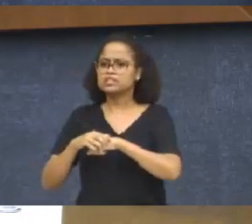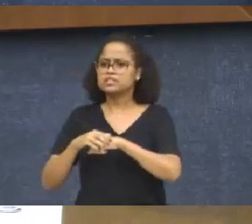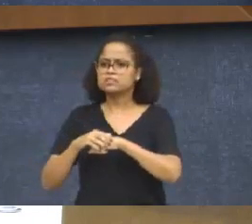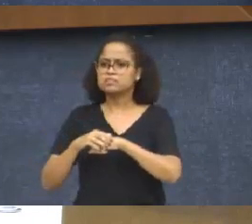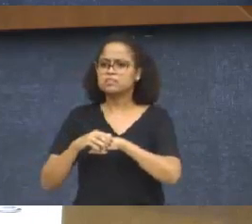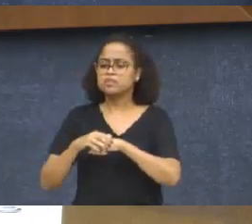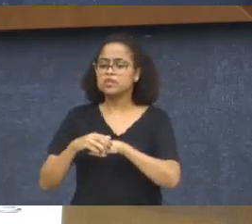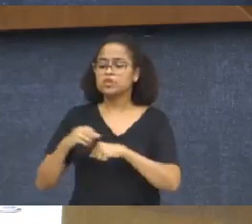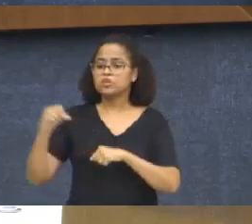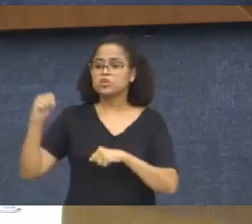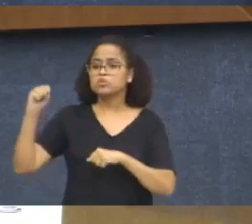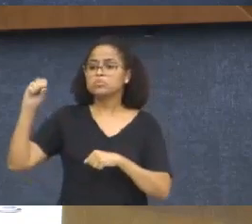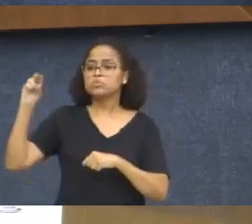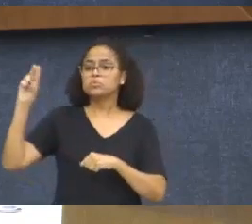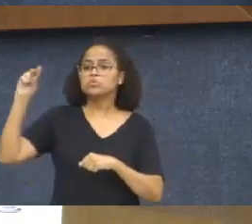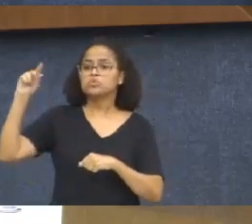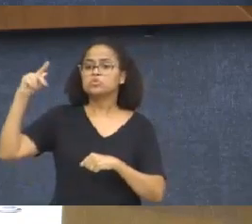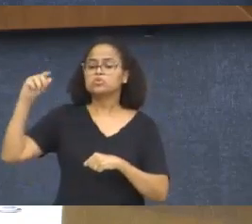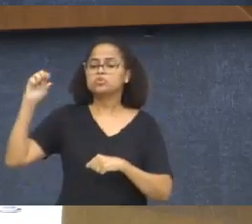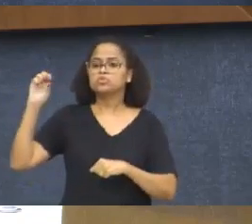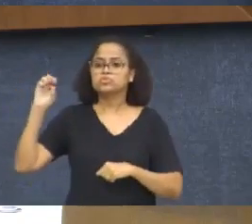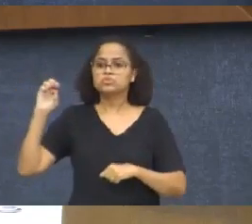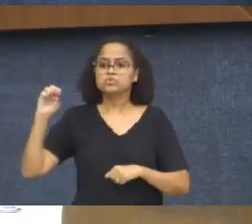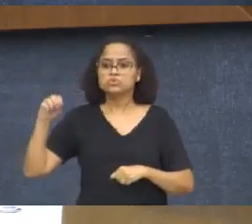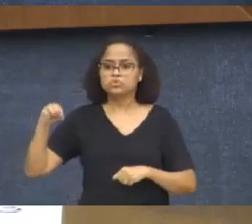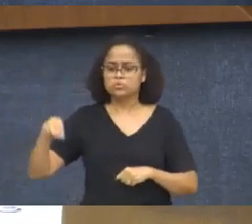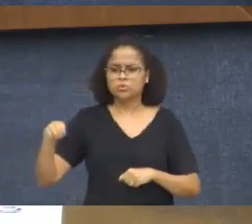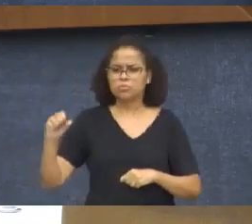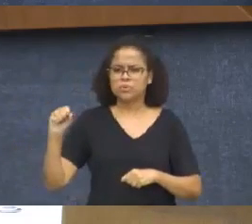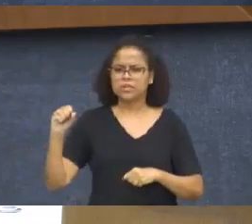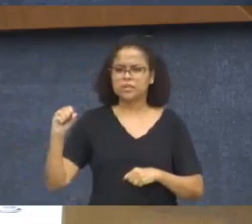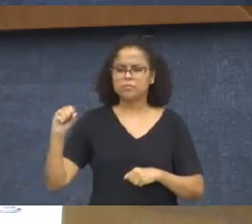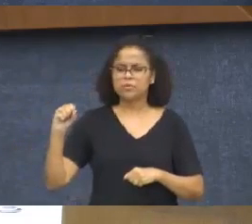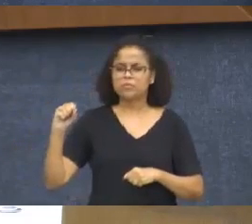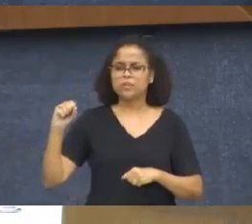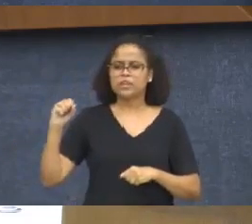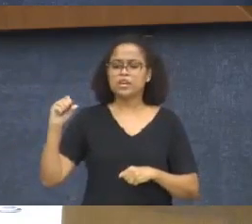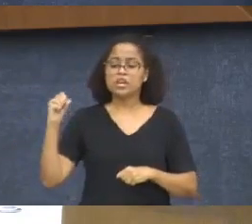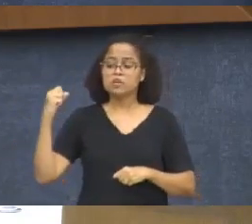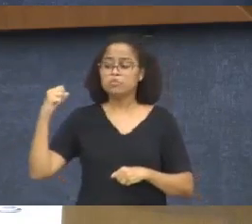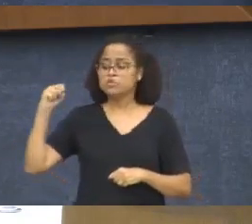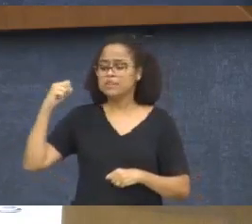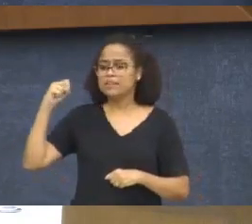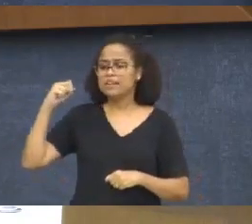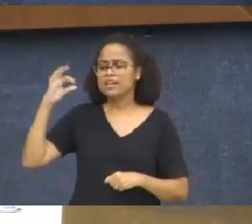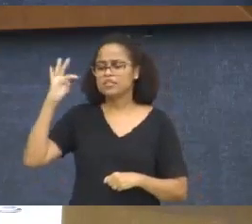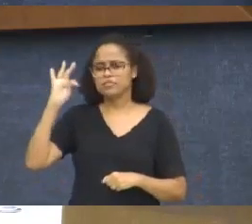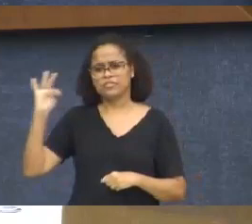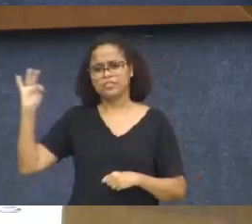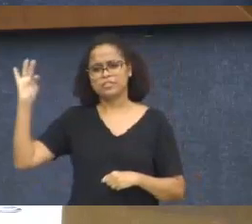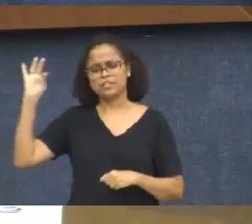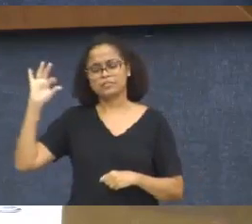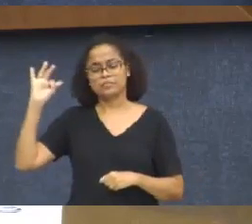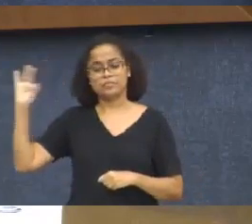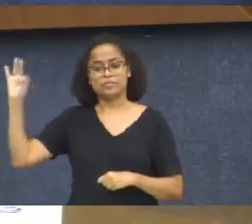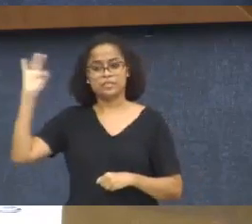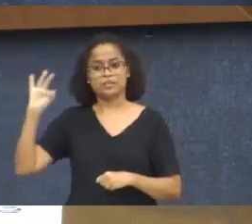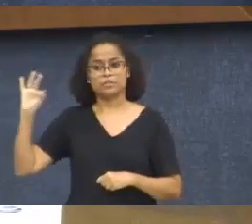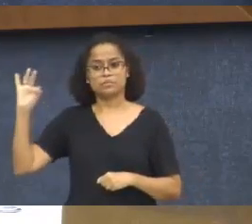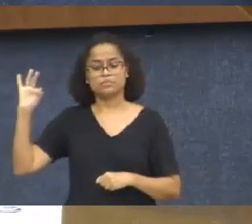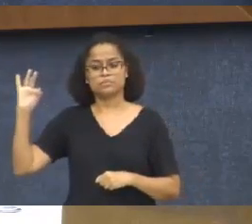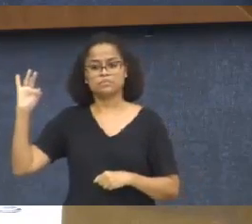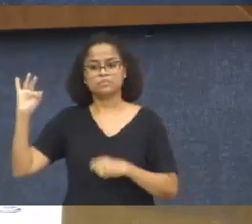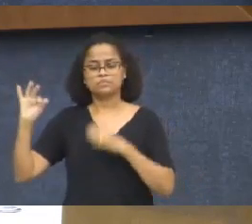Tribunal Federal e para o Senado Federal? Para onde foram? Qual o retorno